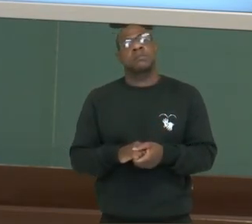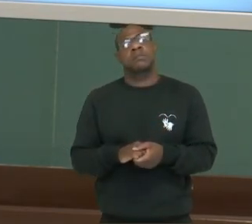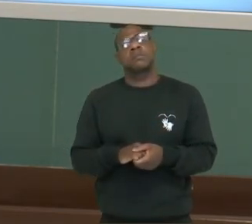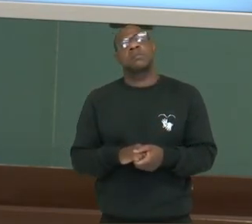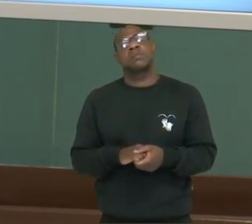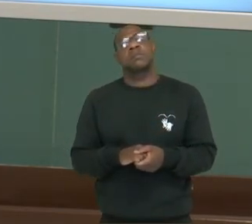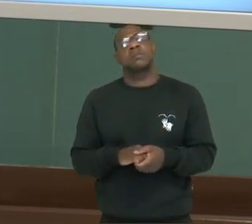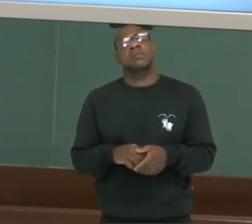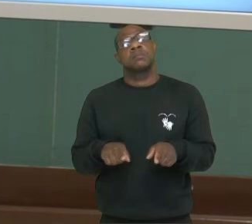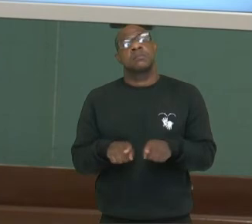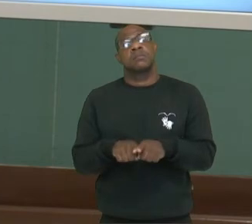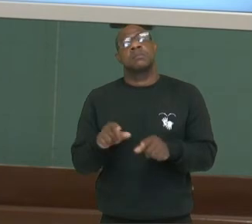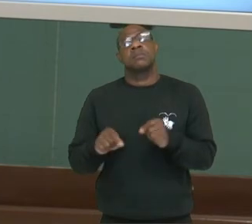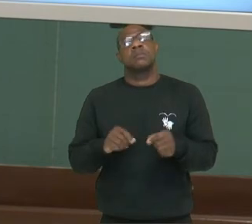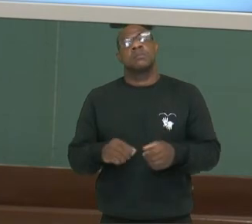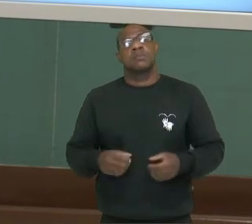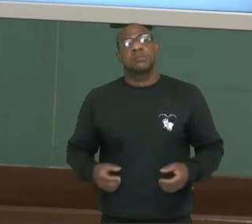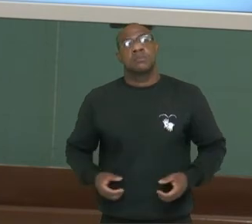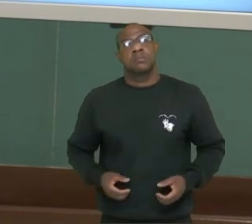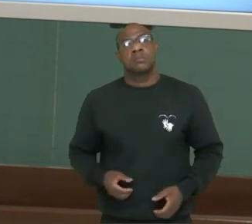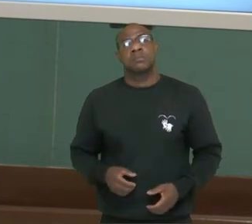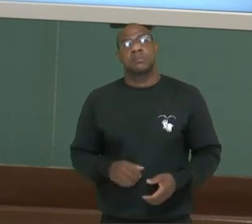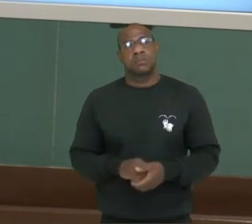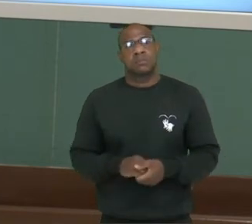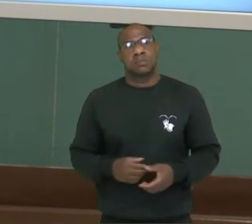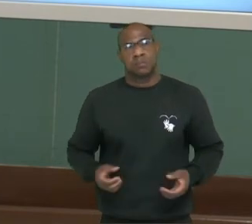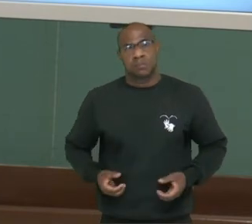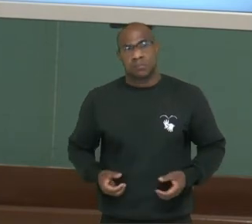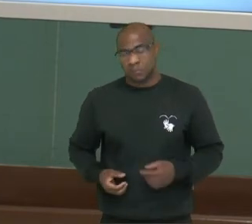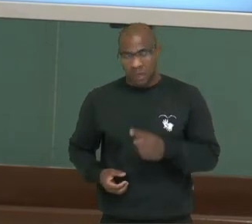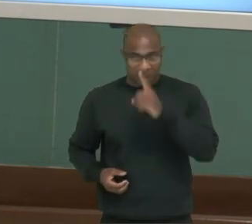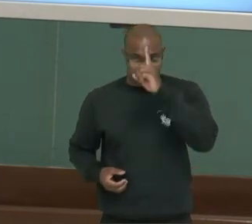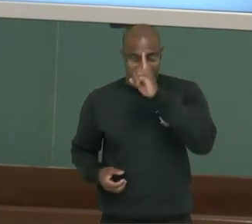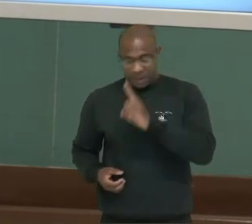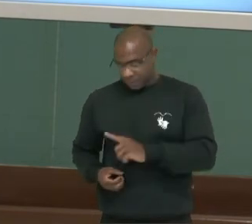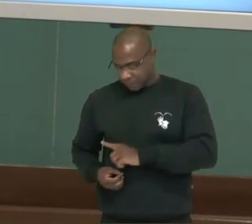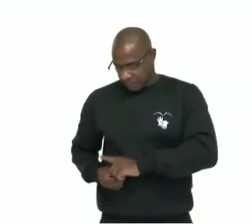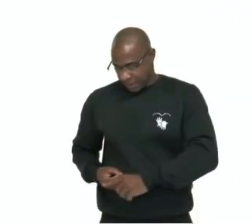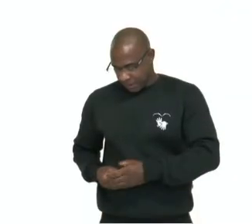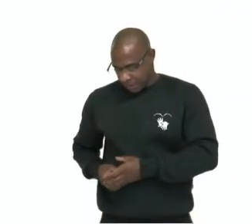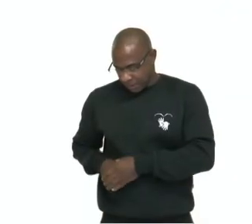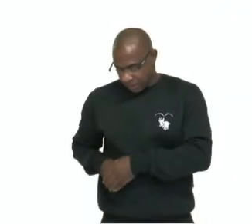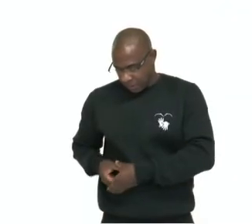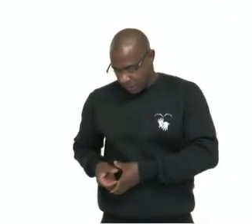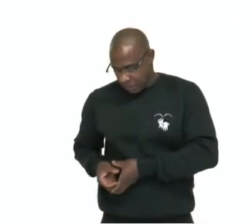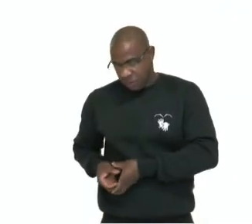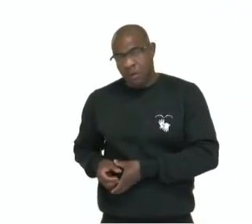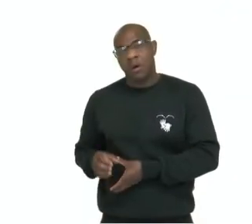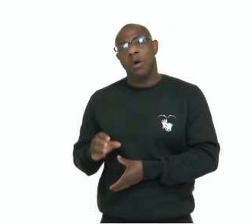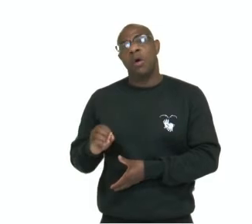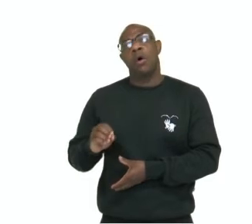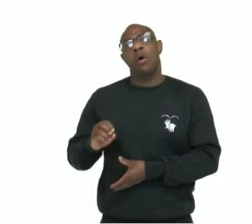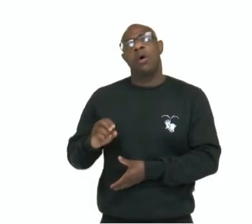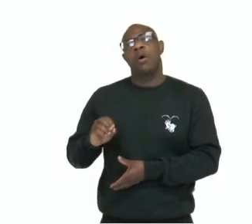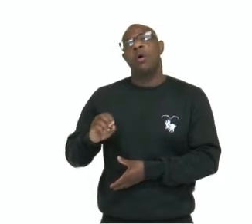feminino. E também a fase lútea, quando liberou o ovócito secundário lá